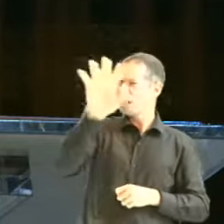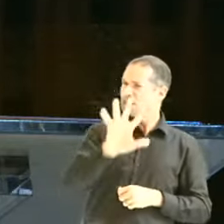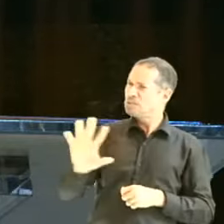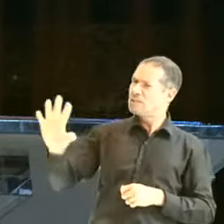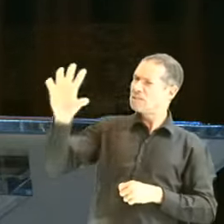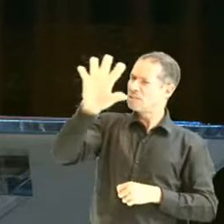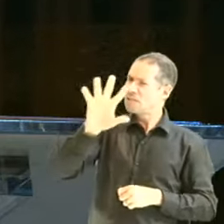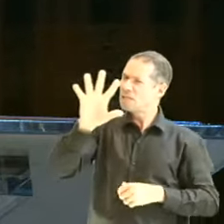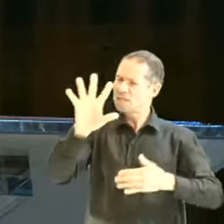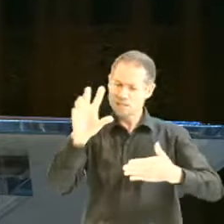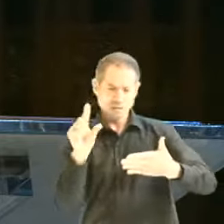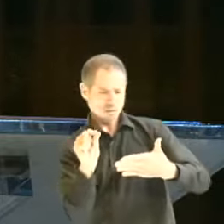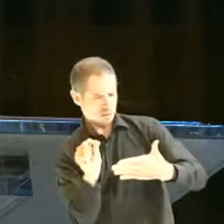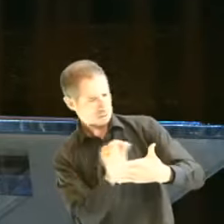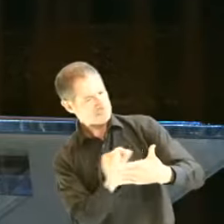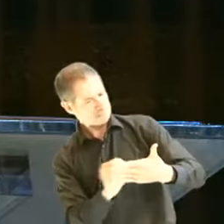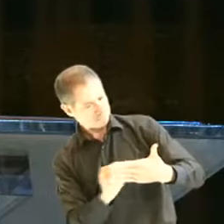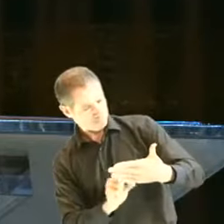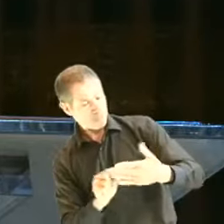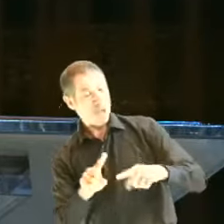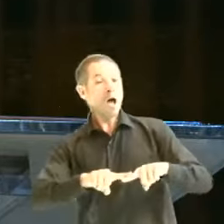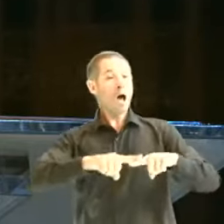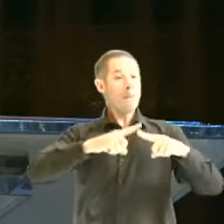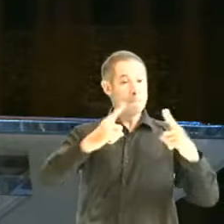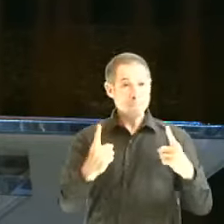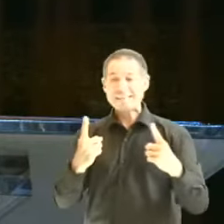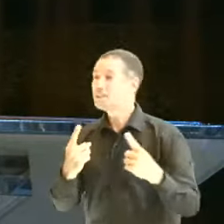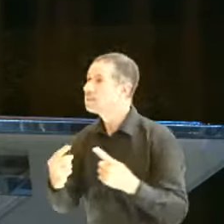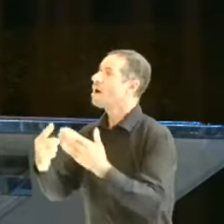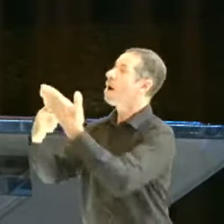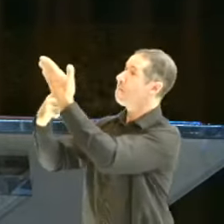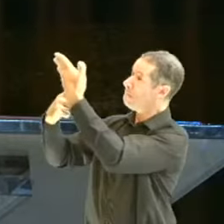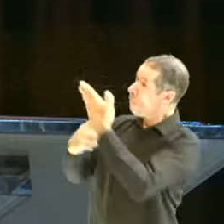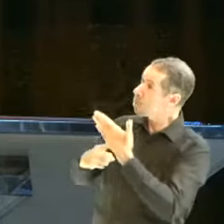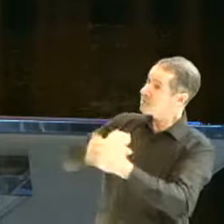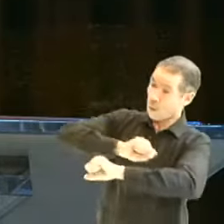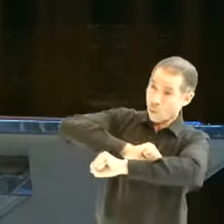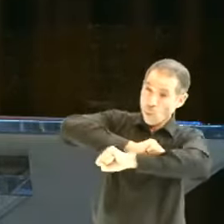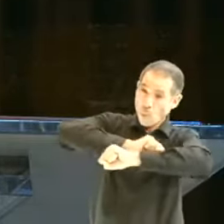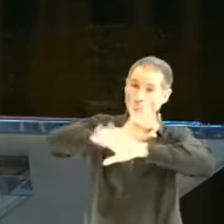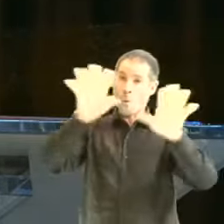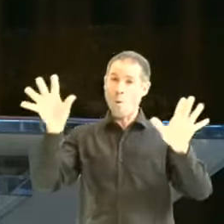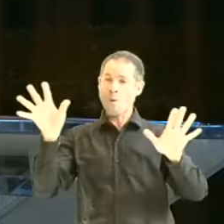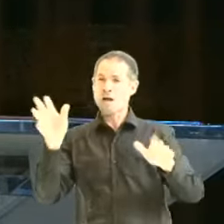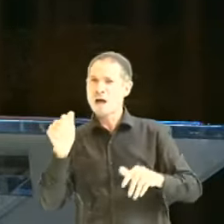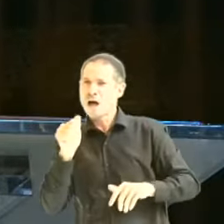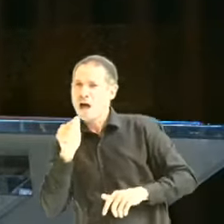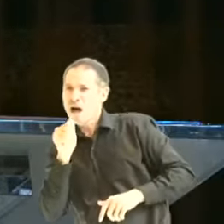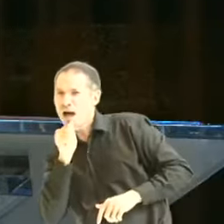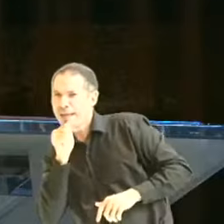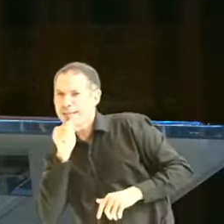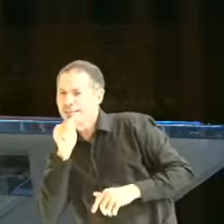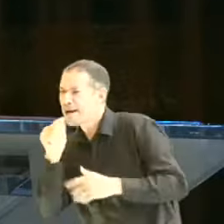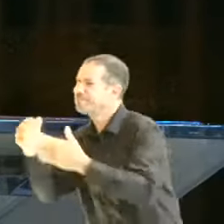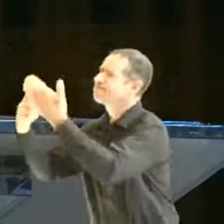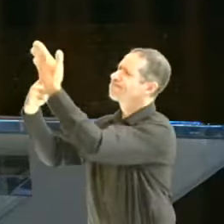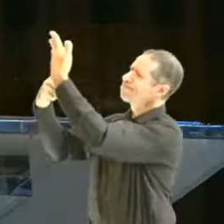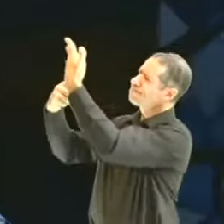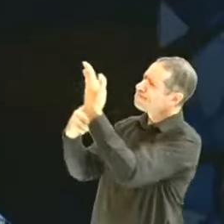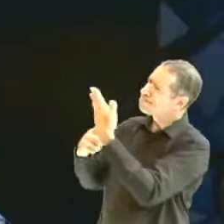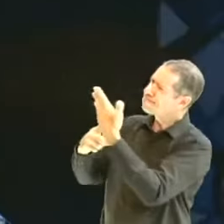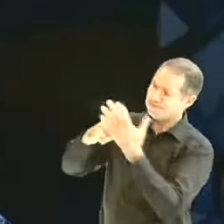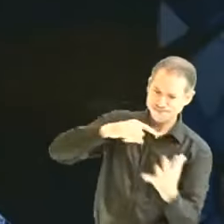ali descritas eram apenas uma amostra da glória que ainda vai se demonstrar